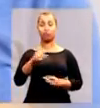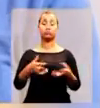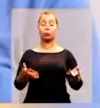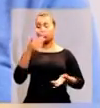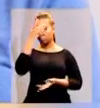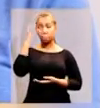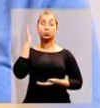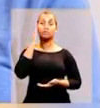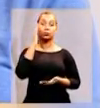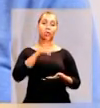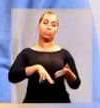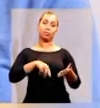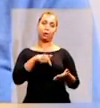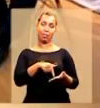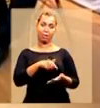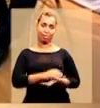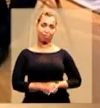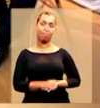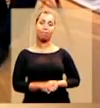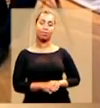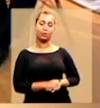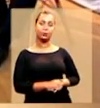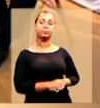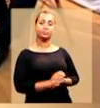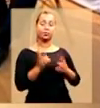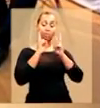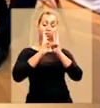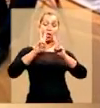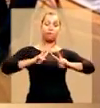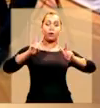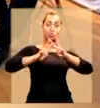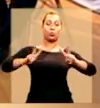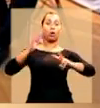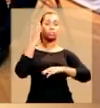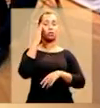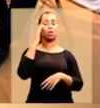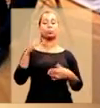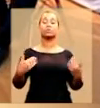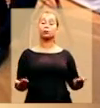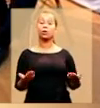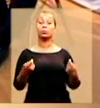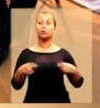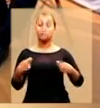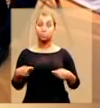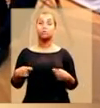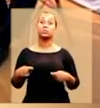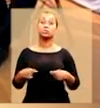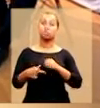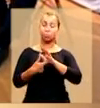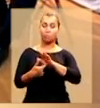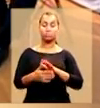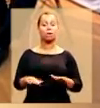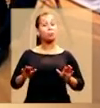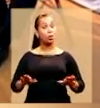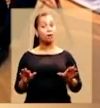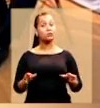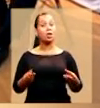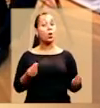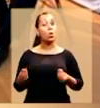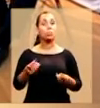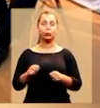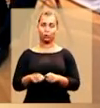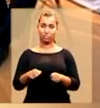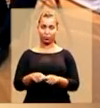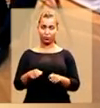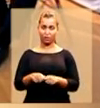povo brasileiro sabe ler esse tipo de fruição estética, né? E tem que botar isso em produção. Agora, como é que a